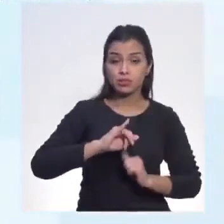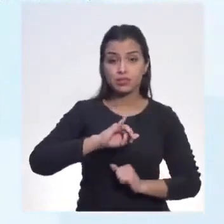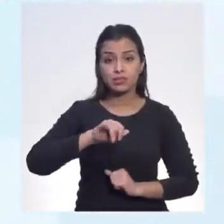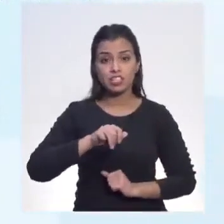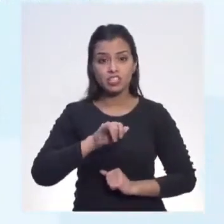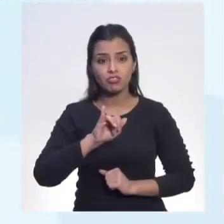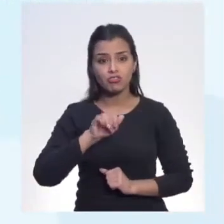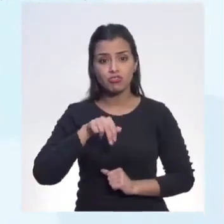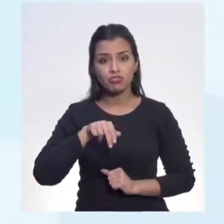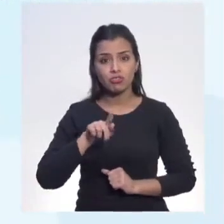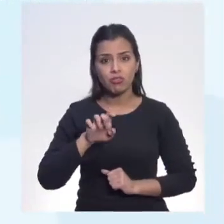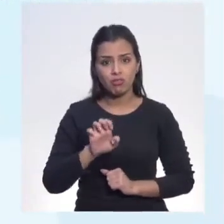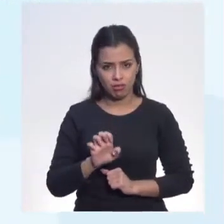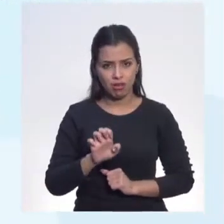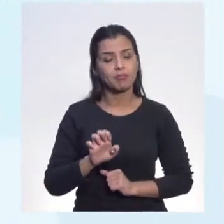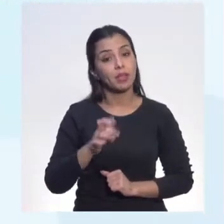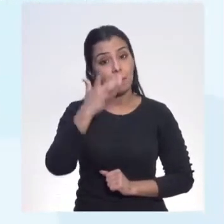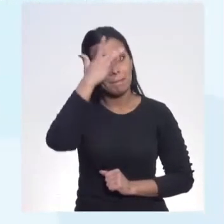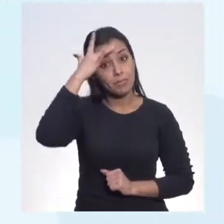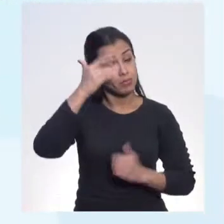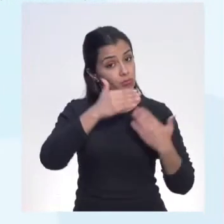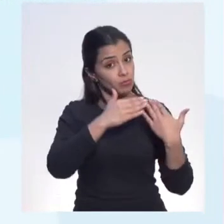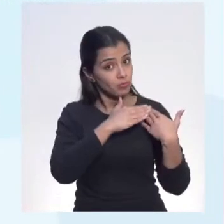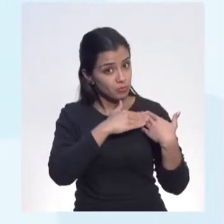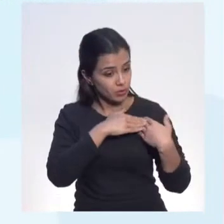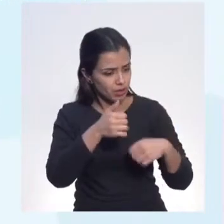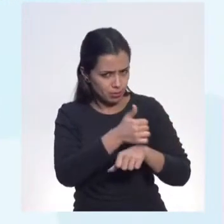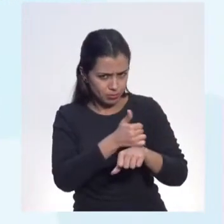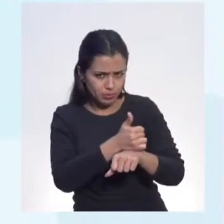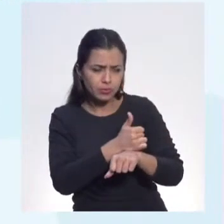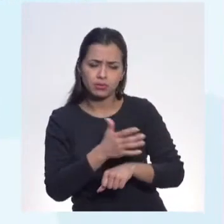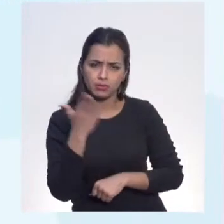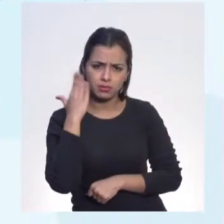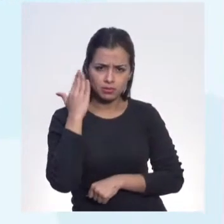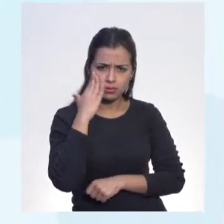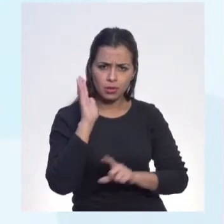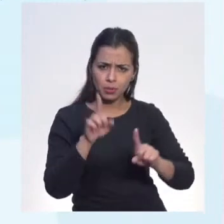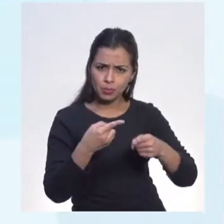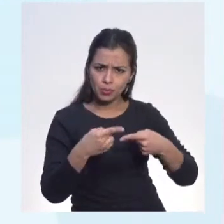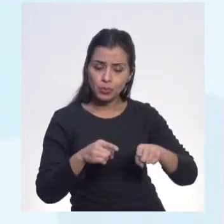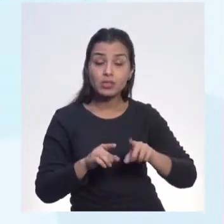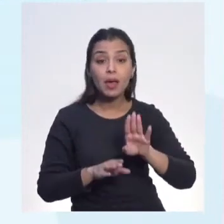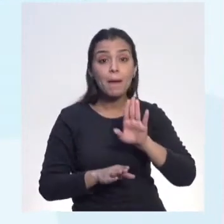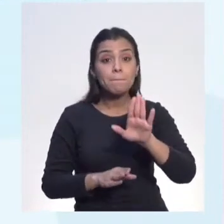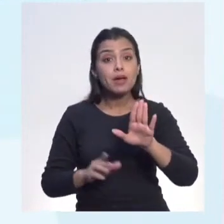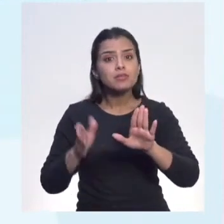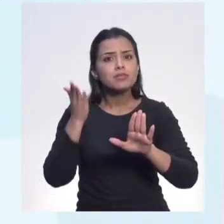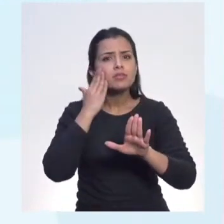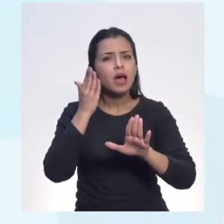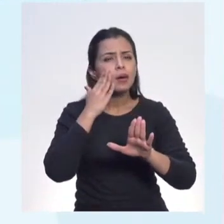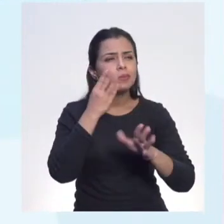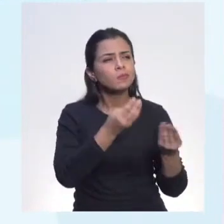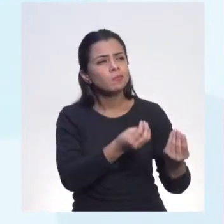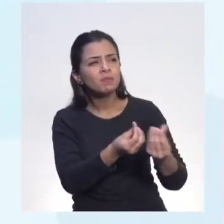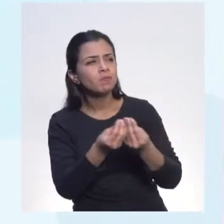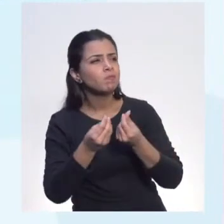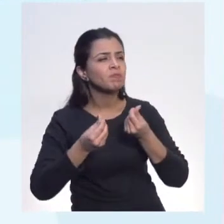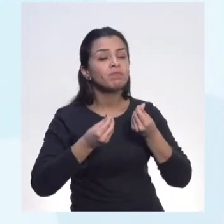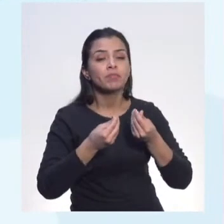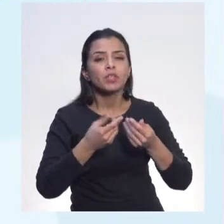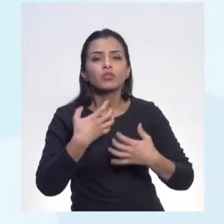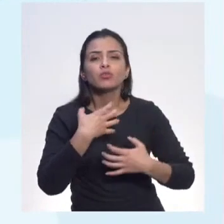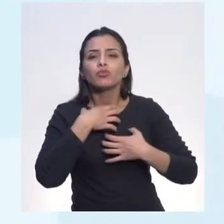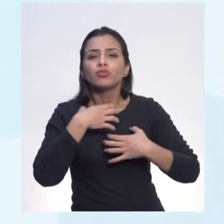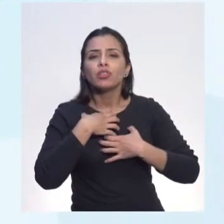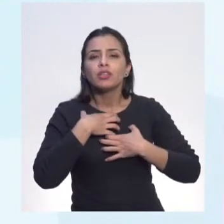têm conhecimento sobre música, técnica de criação de novos tons e vozes, e conseguem interpretar a música de uma forma que